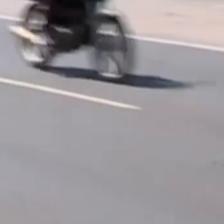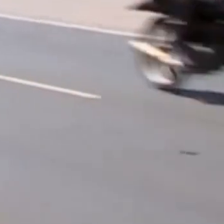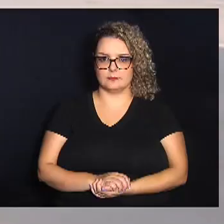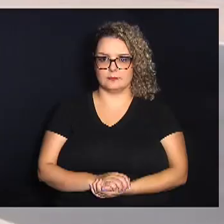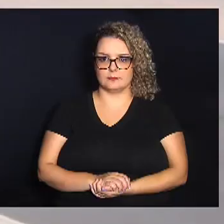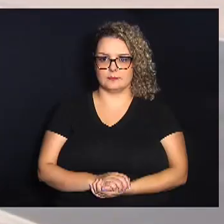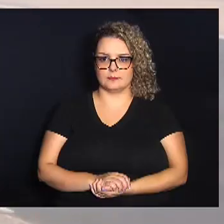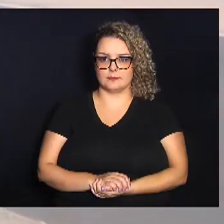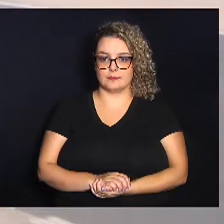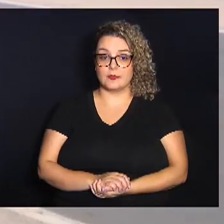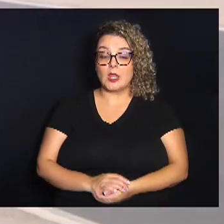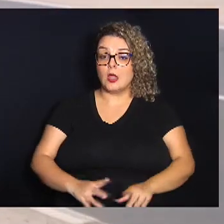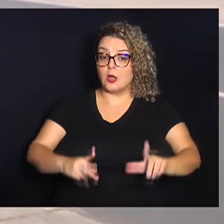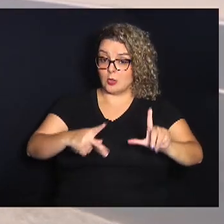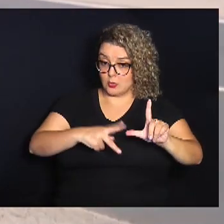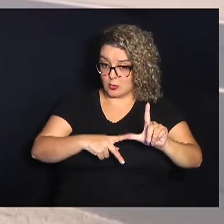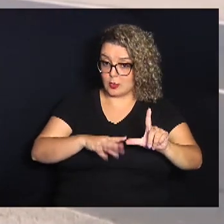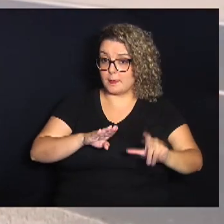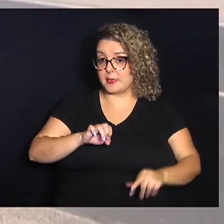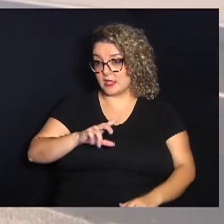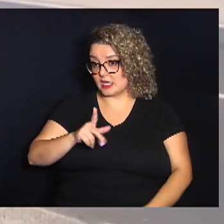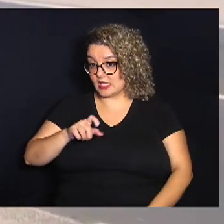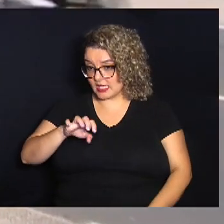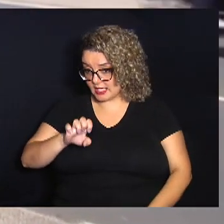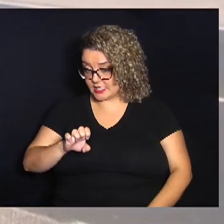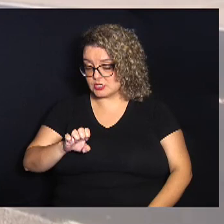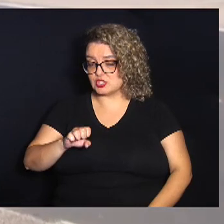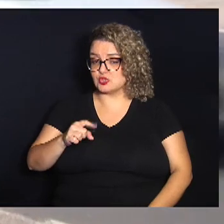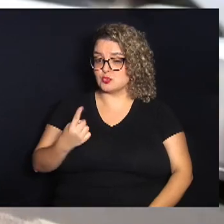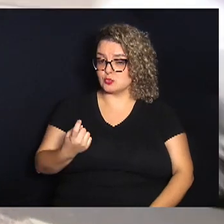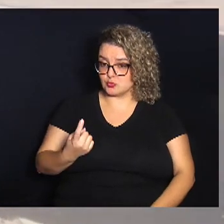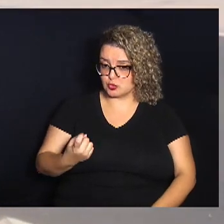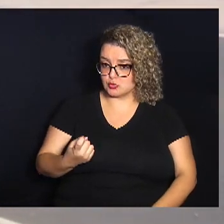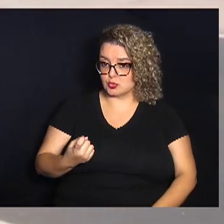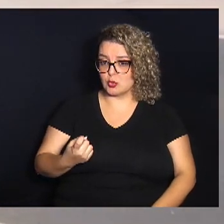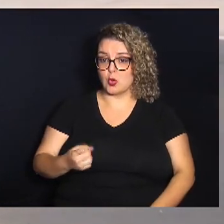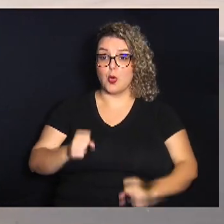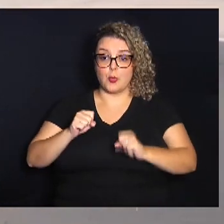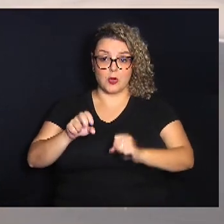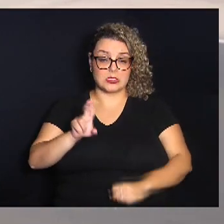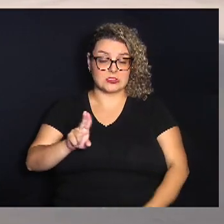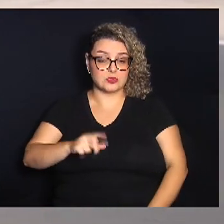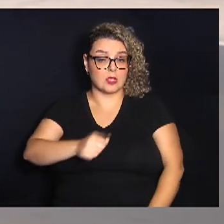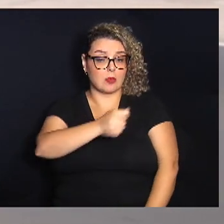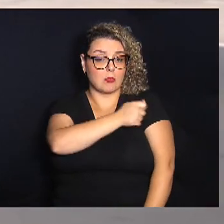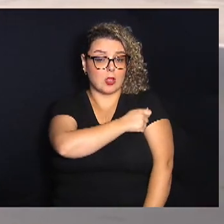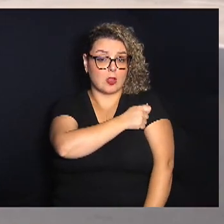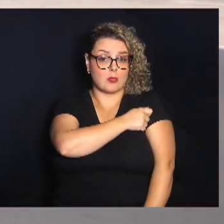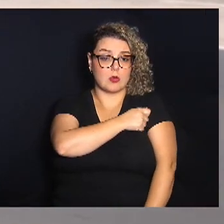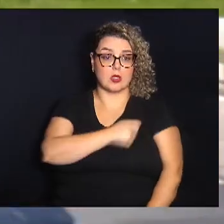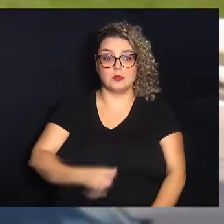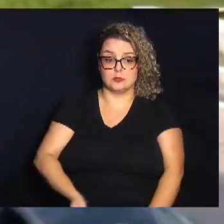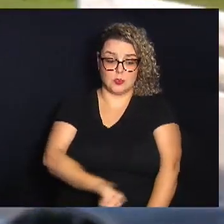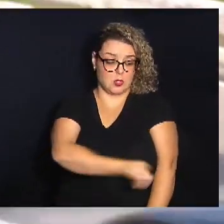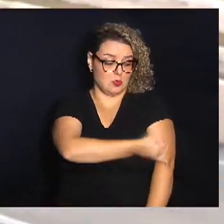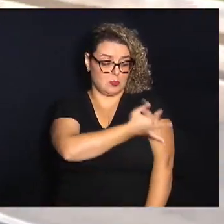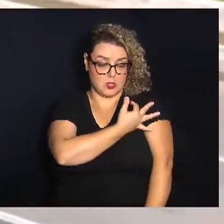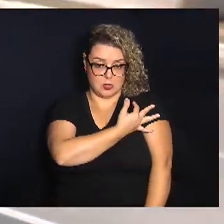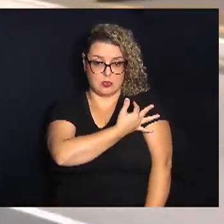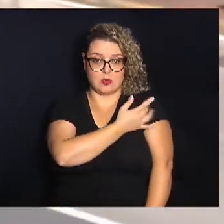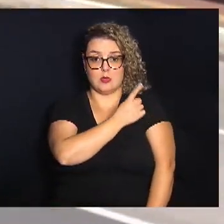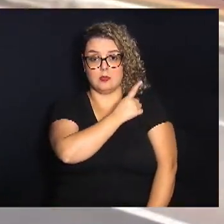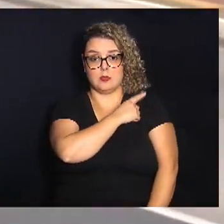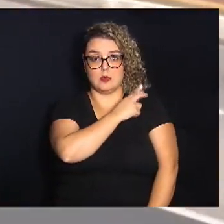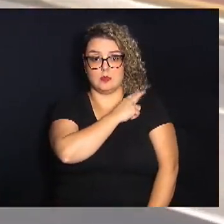O bilhete único escolar, também chamado de passe escolar, pode ser utilizado pelos estudantes dos ensinos fundamental, médio